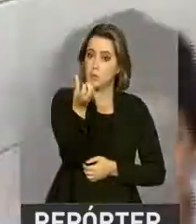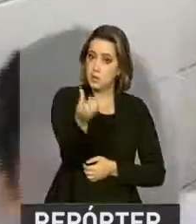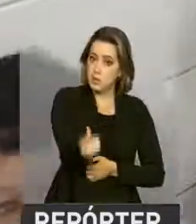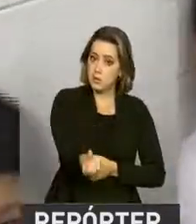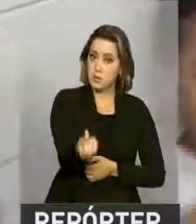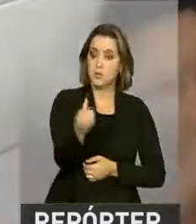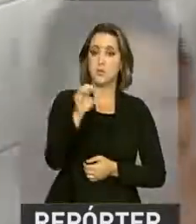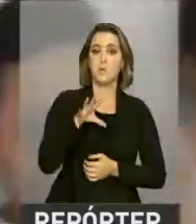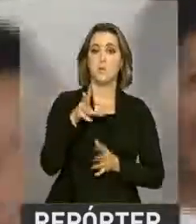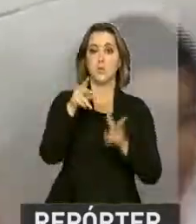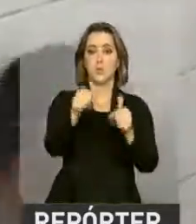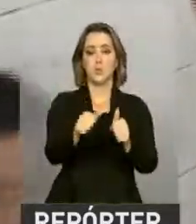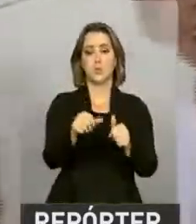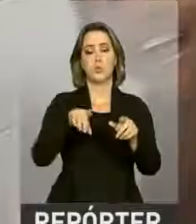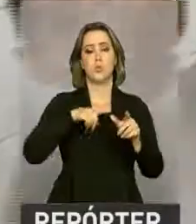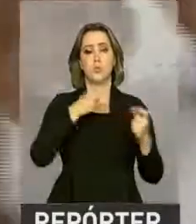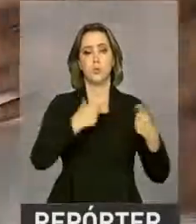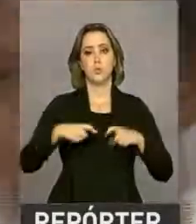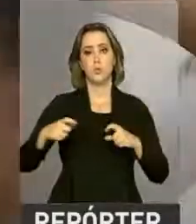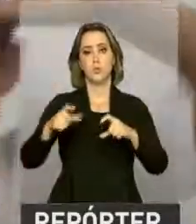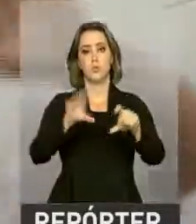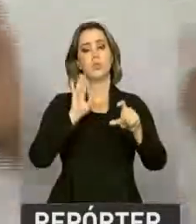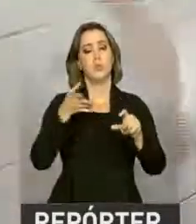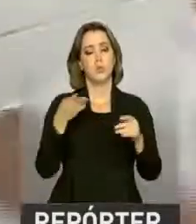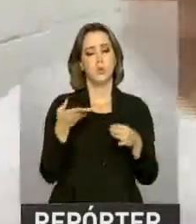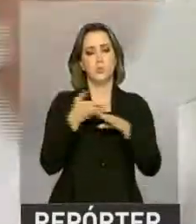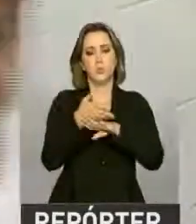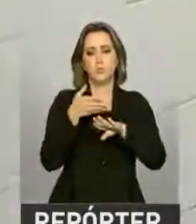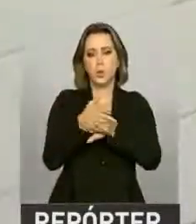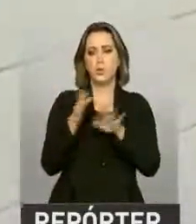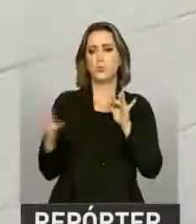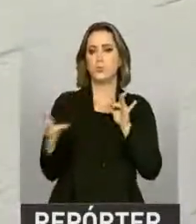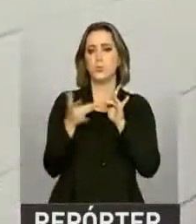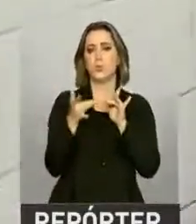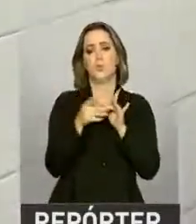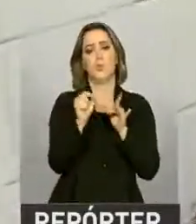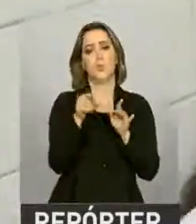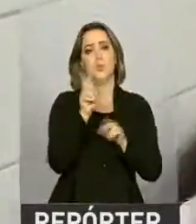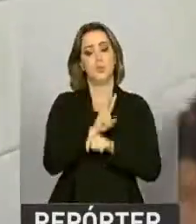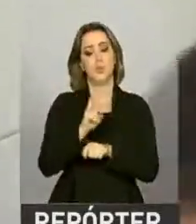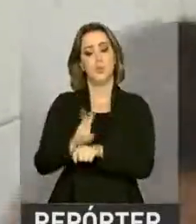de todos os estados do país também já fazem parte dessa rede de proteção aos novos brasileiros.